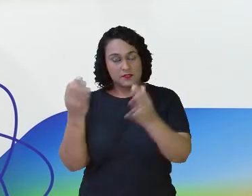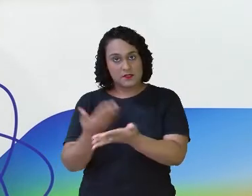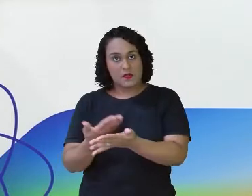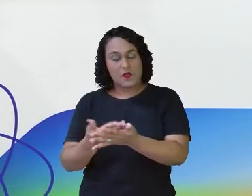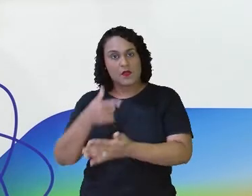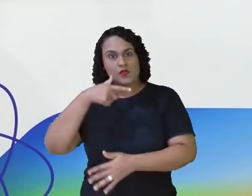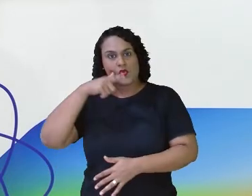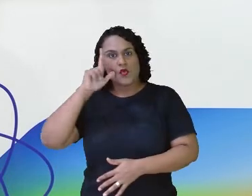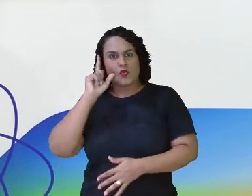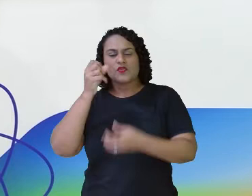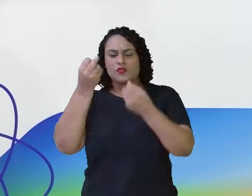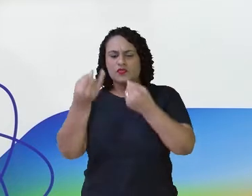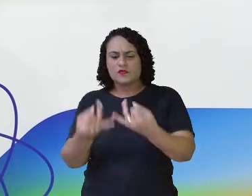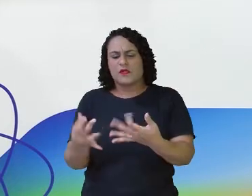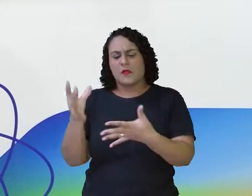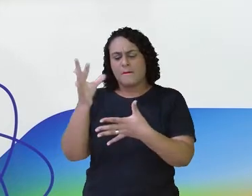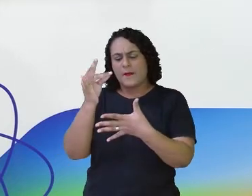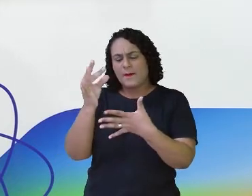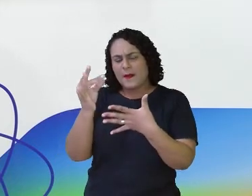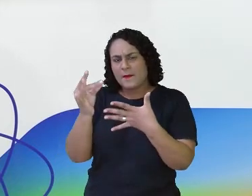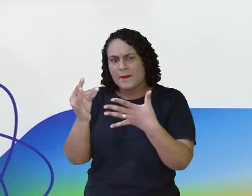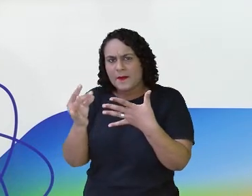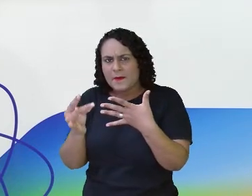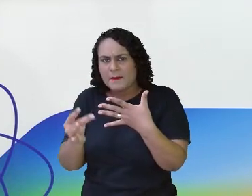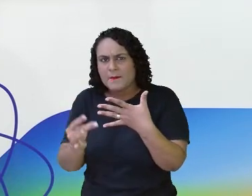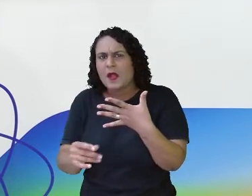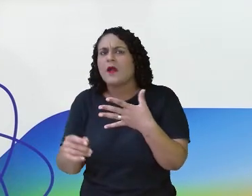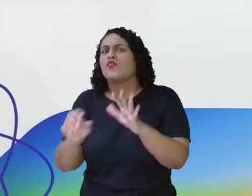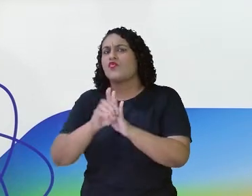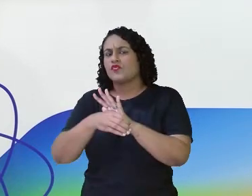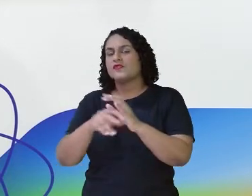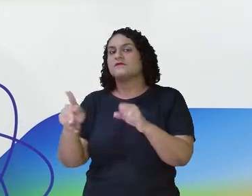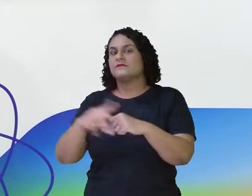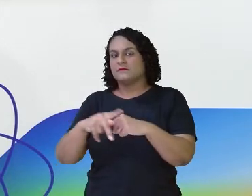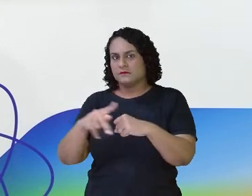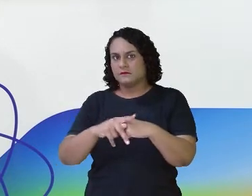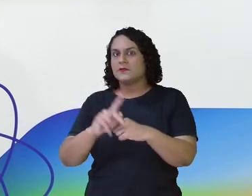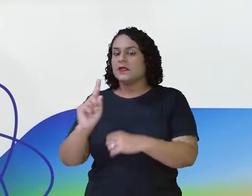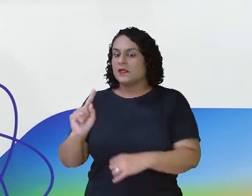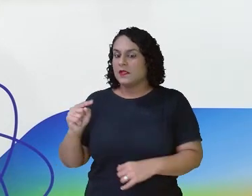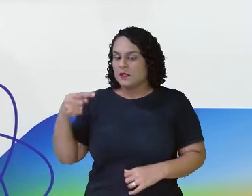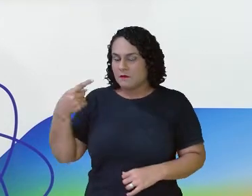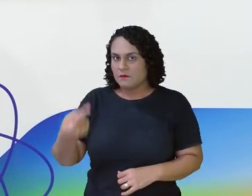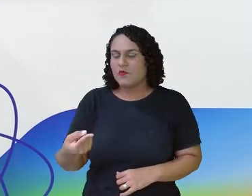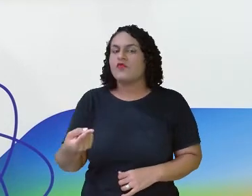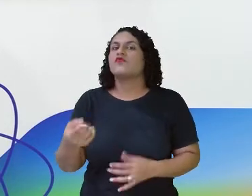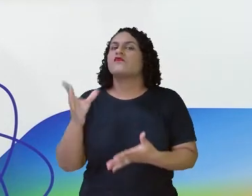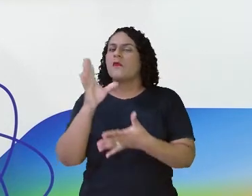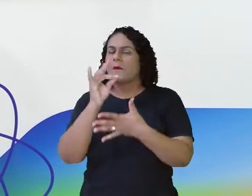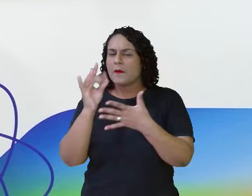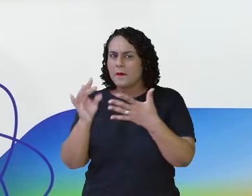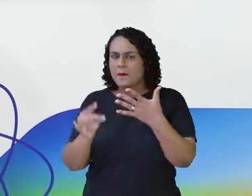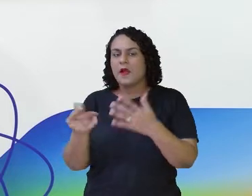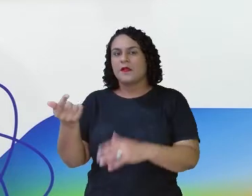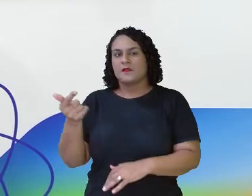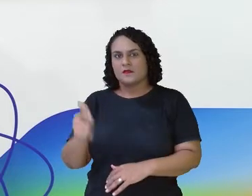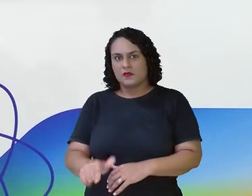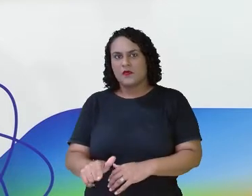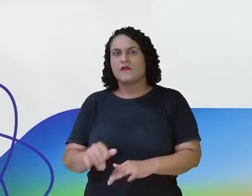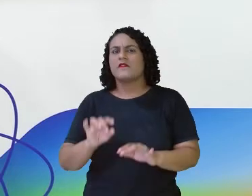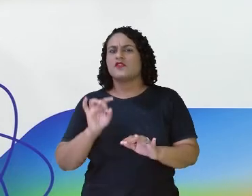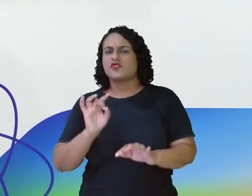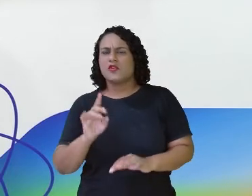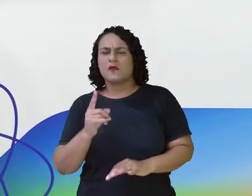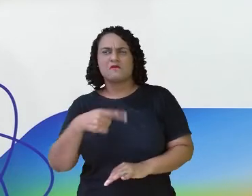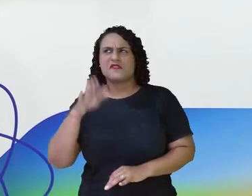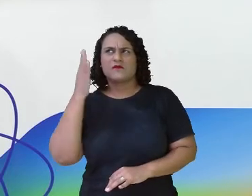não se preocupem que em outras aulas eu vou trazer bem detalhadozinho sobre isso, tá joia? Eu só posso dizer o seguinte, para você não ficar assim sem